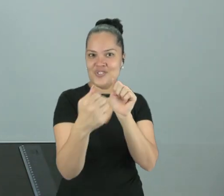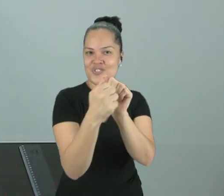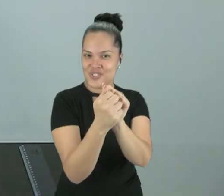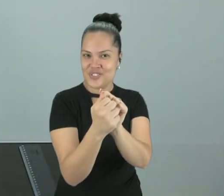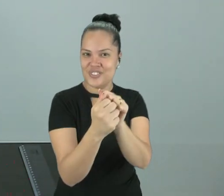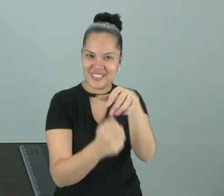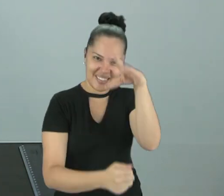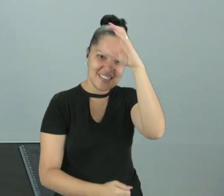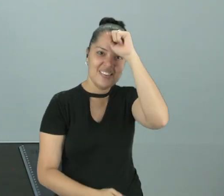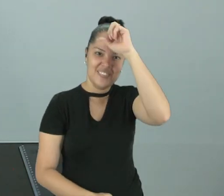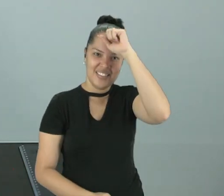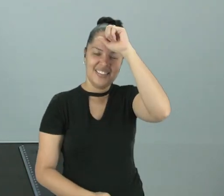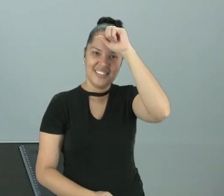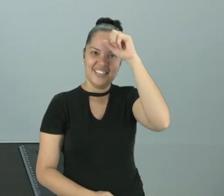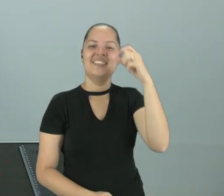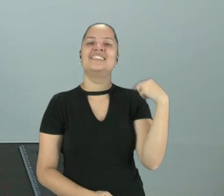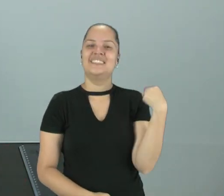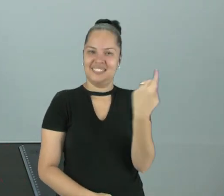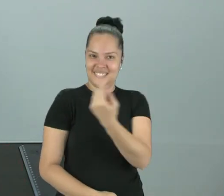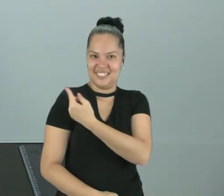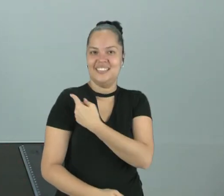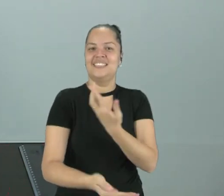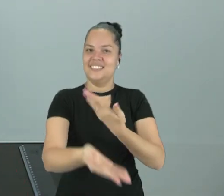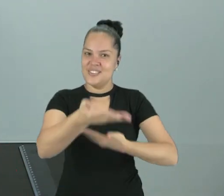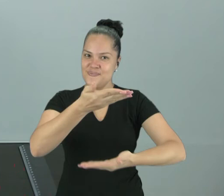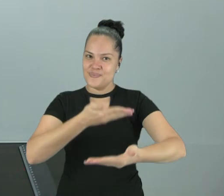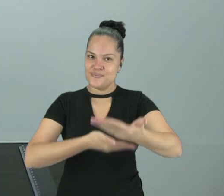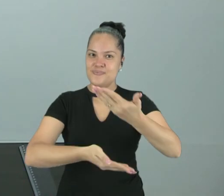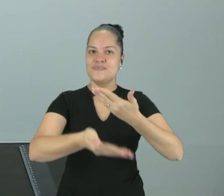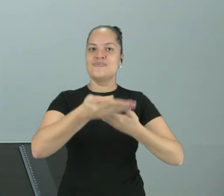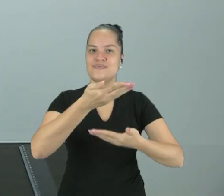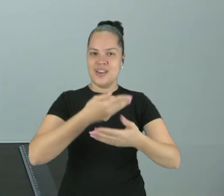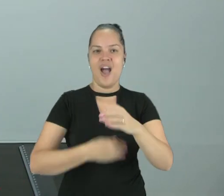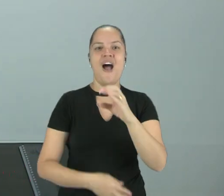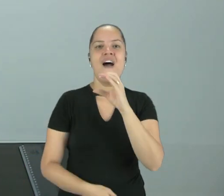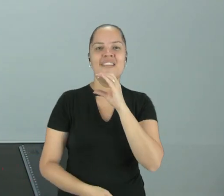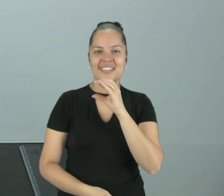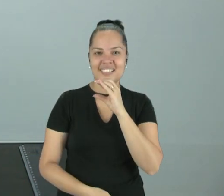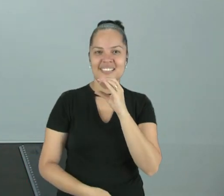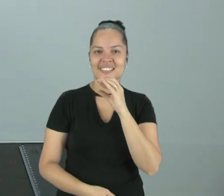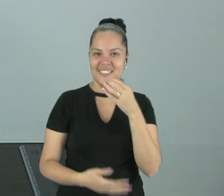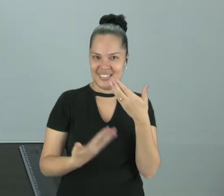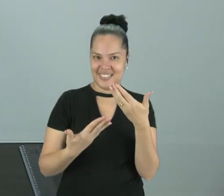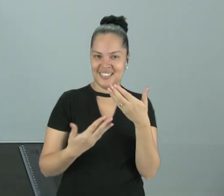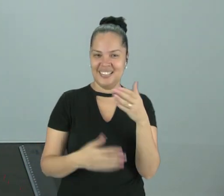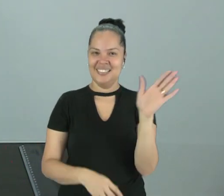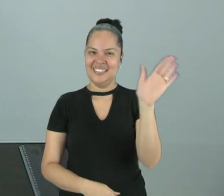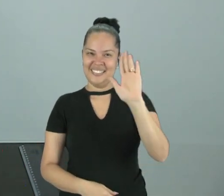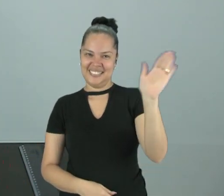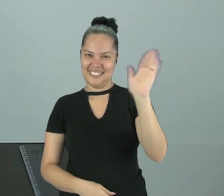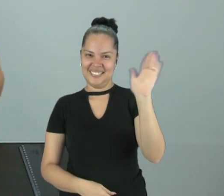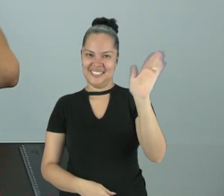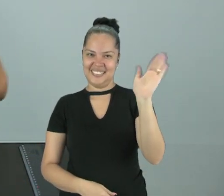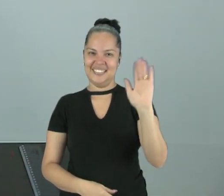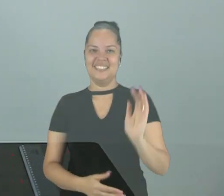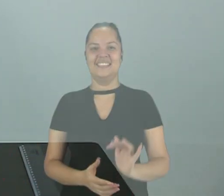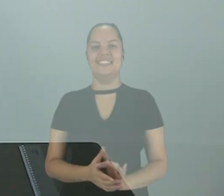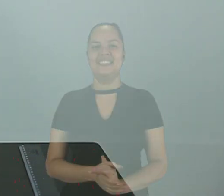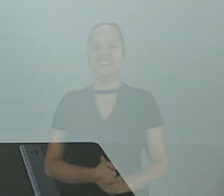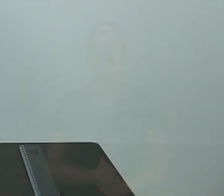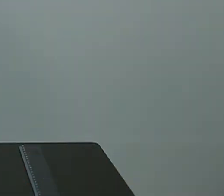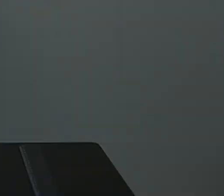para aprender nós Compartilhamos conhecimentos Ok até mais criança tchau